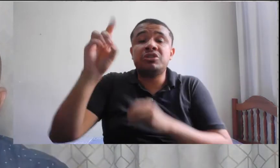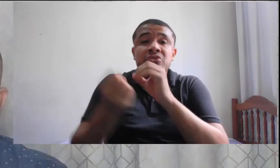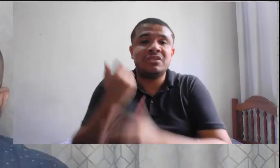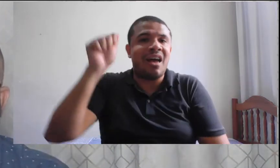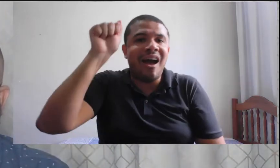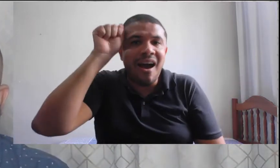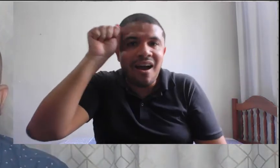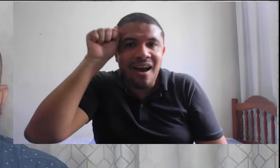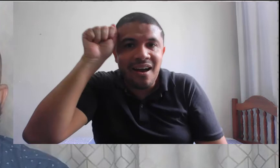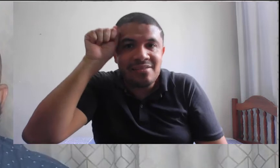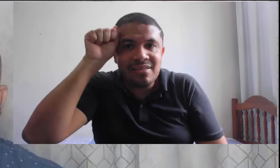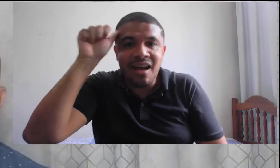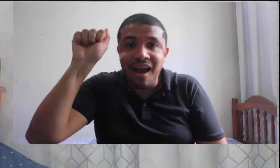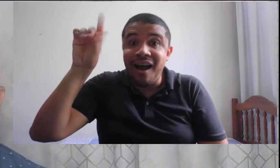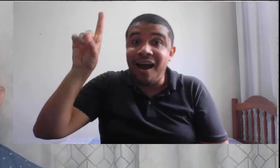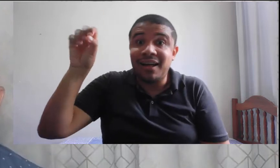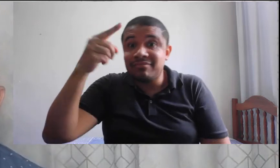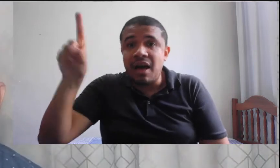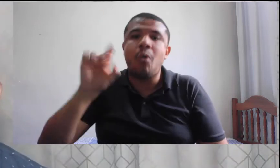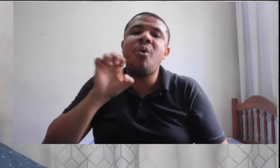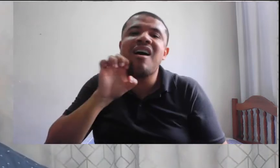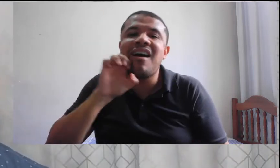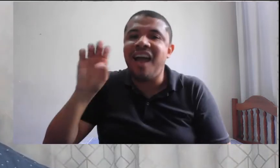fez Adão, como é que Deus fez a Eva,